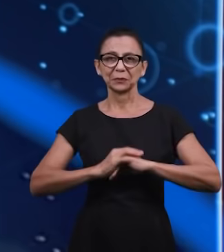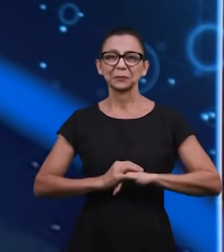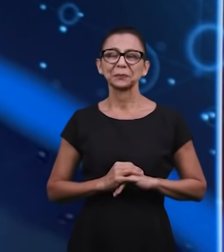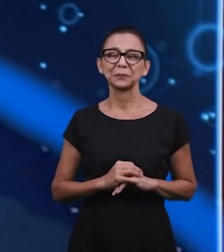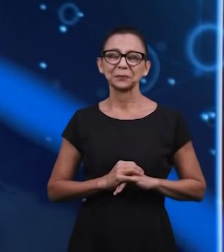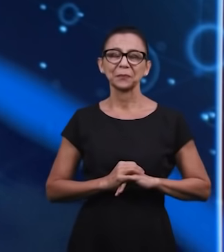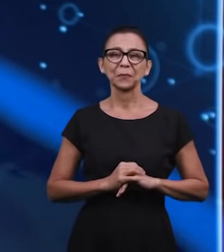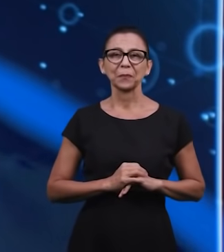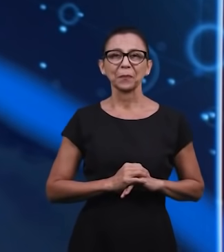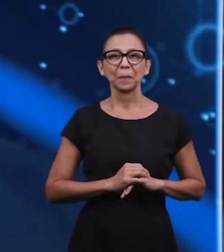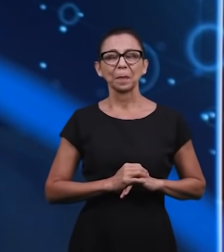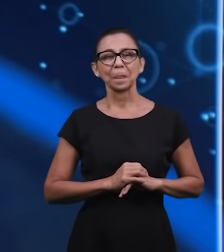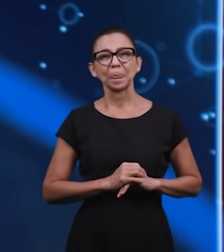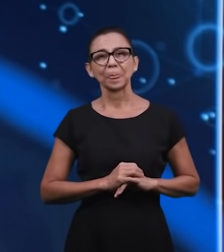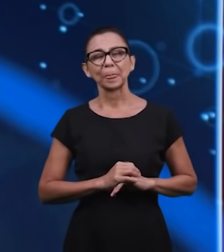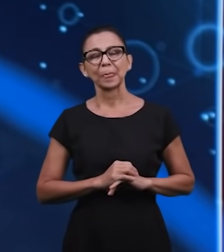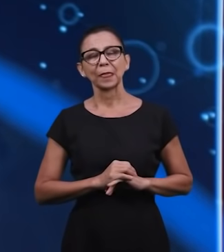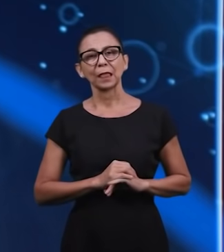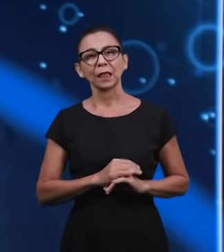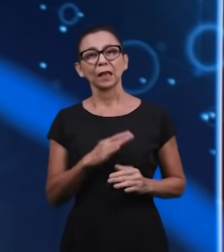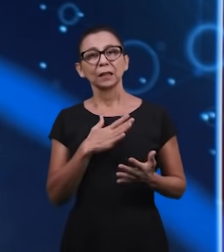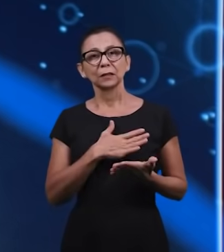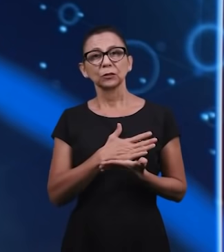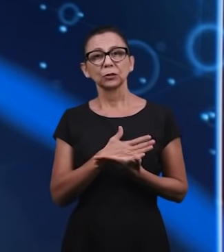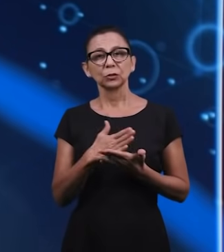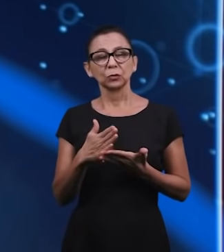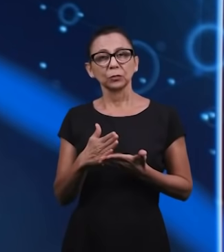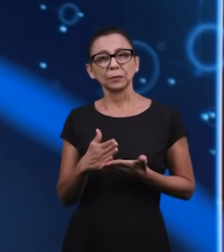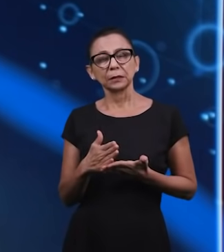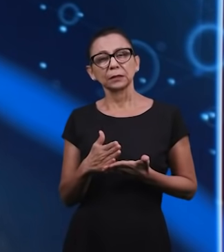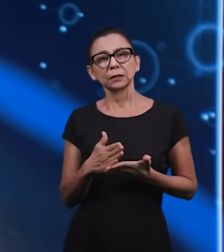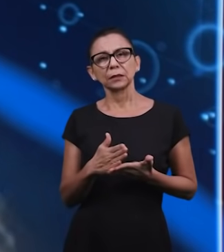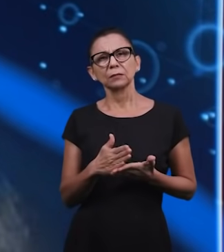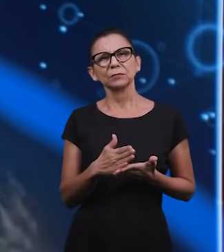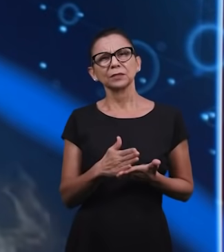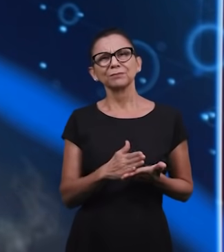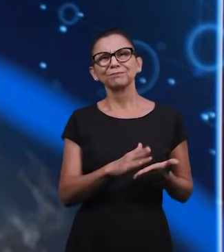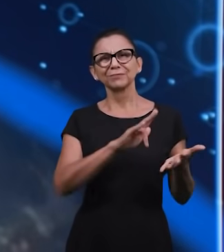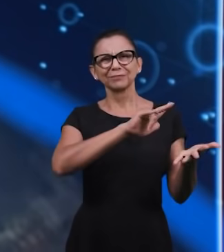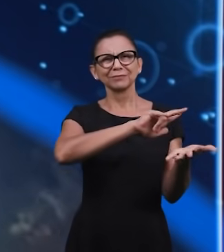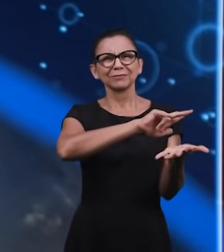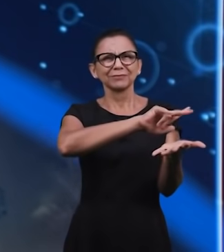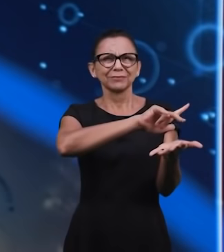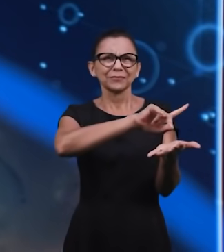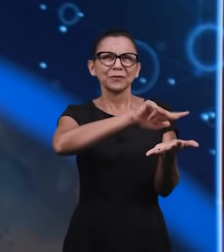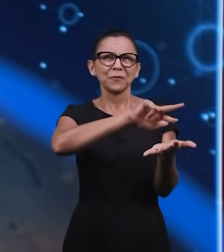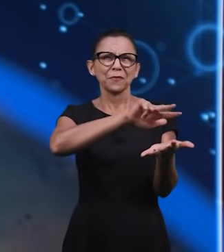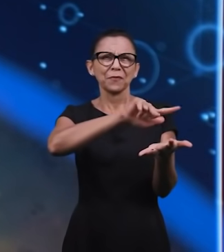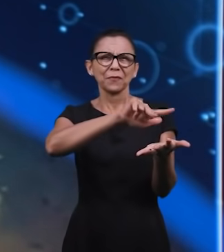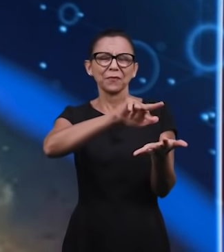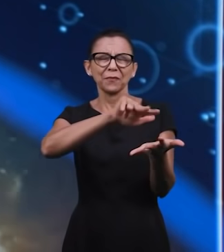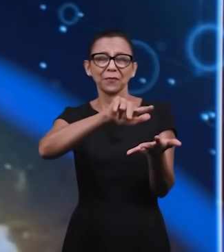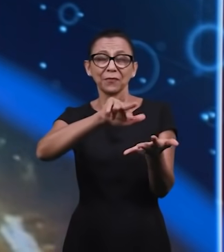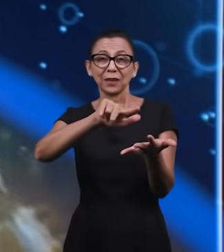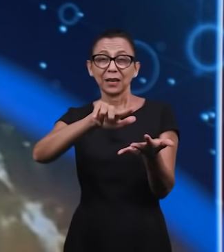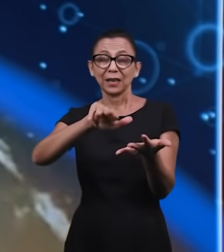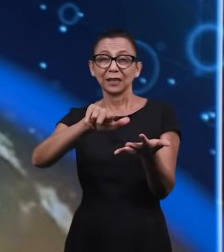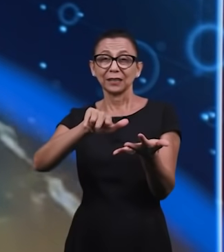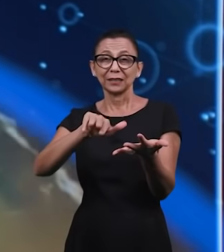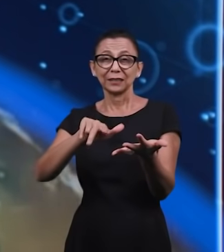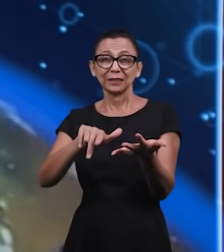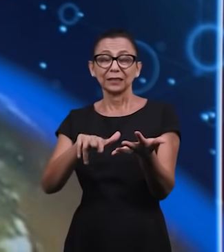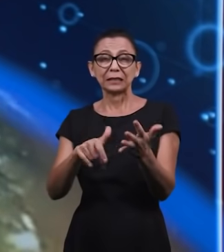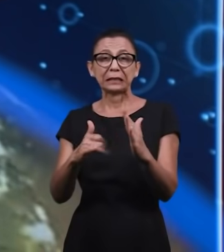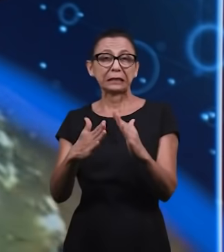Nós começamos ali em Massachusetts, na igreja de Marlboro, depois fomos para a igreja de Everett, depois